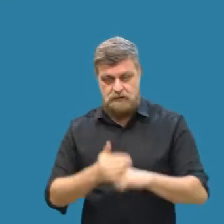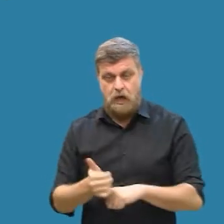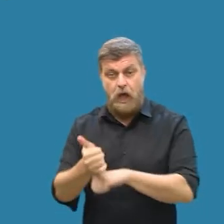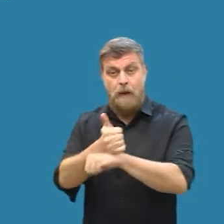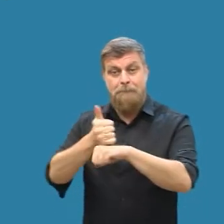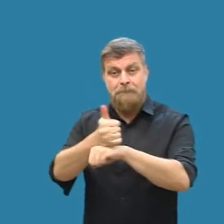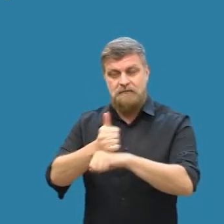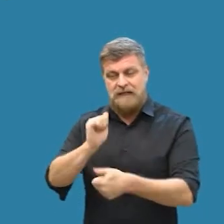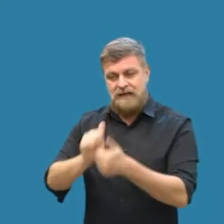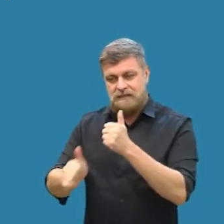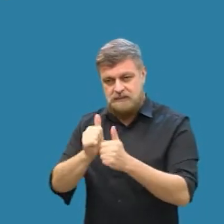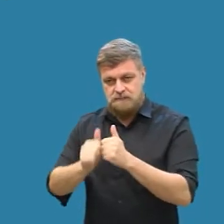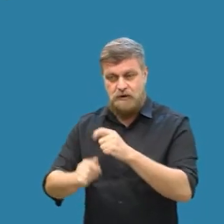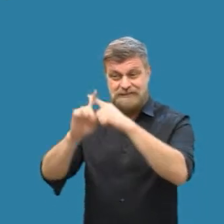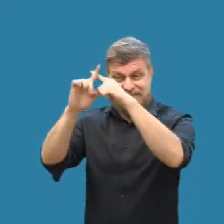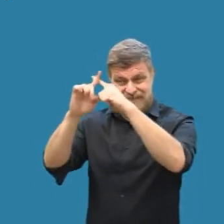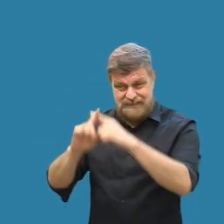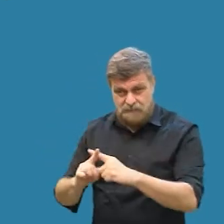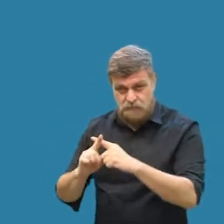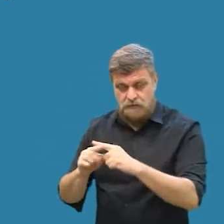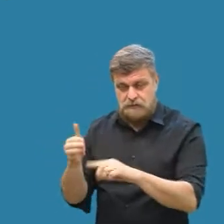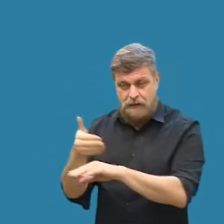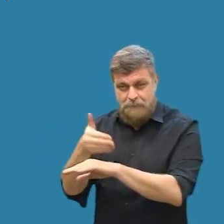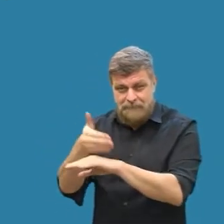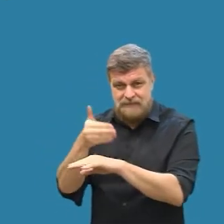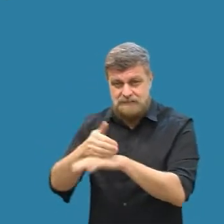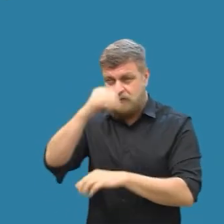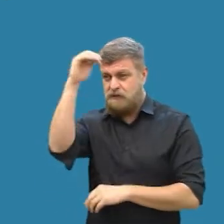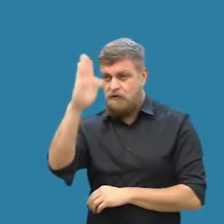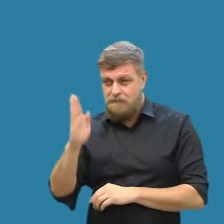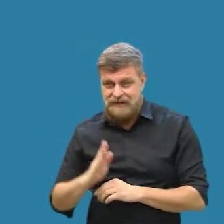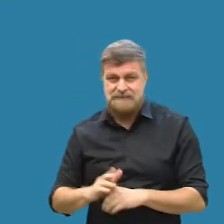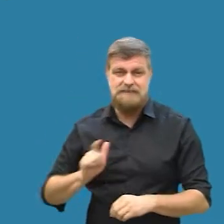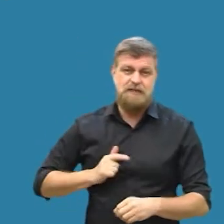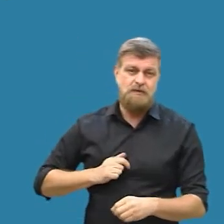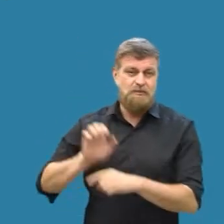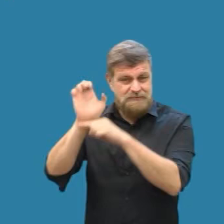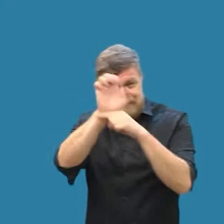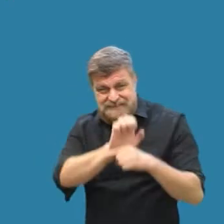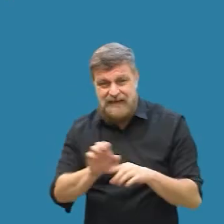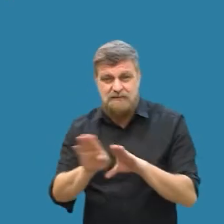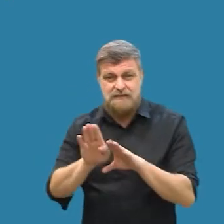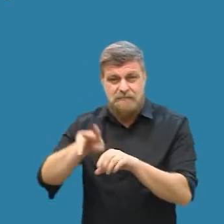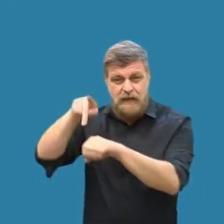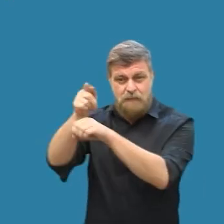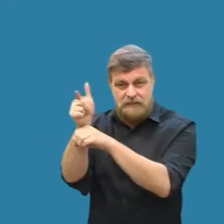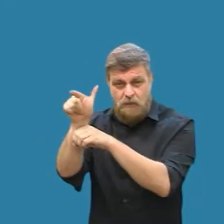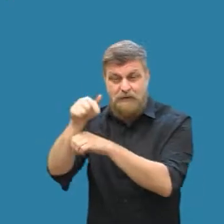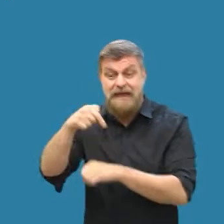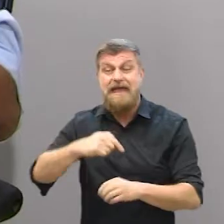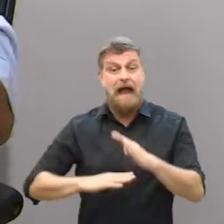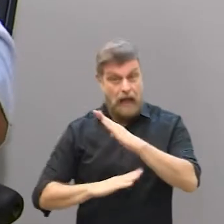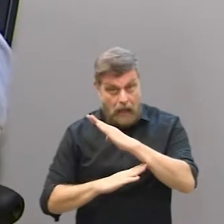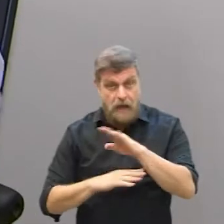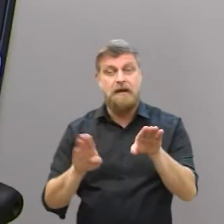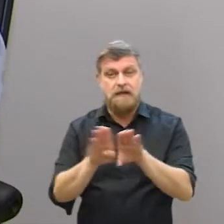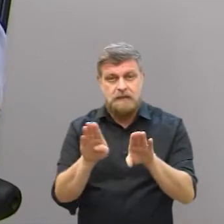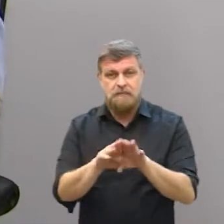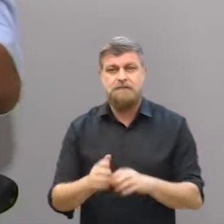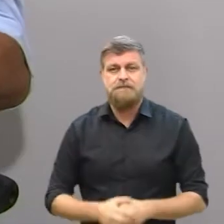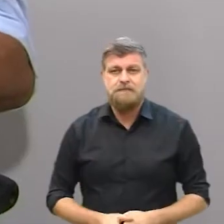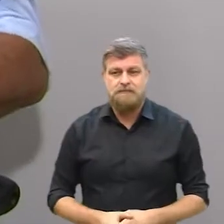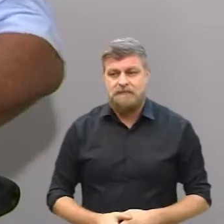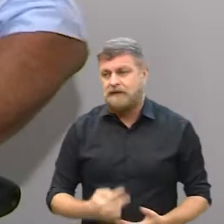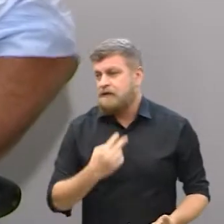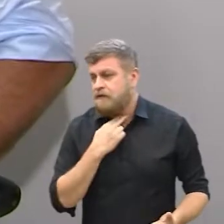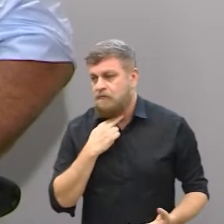alto rendimento, que disputem campeonatos estaduais, nacionais e internacionais, e poder legislativo. A cidade,